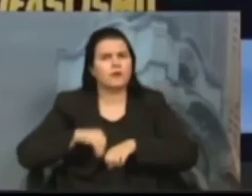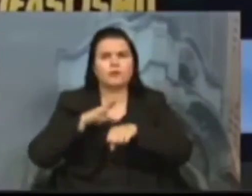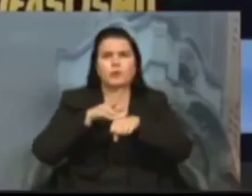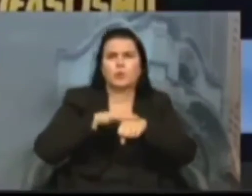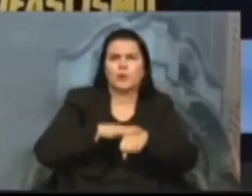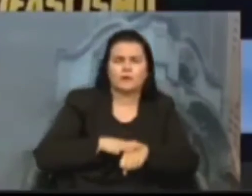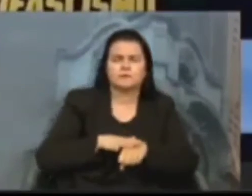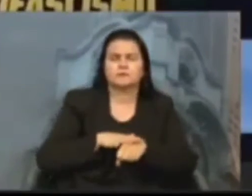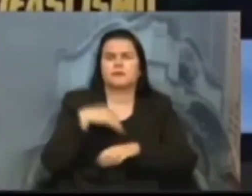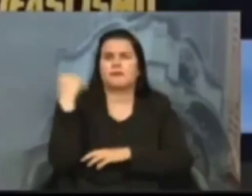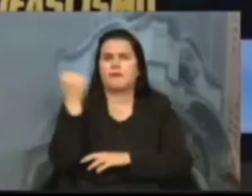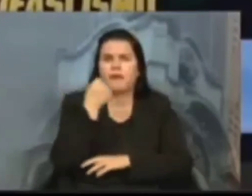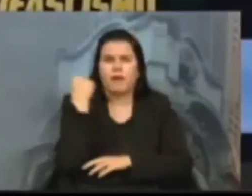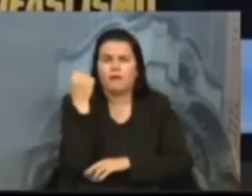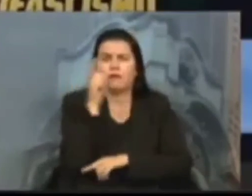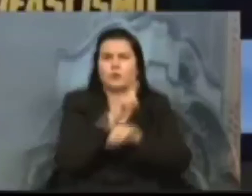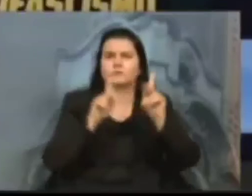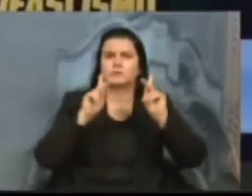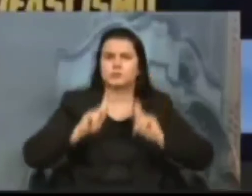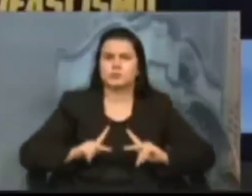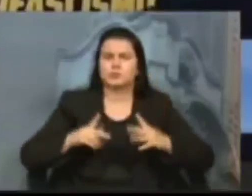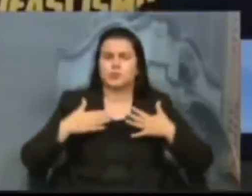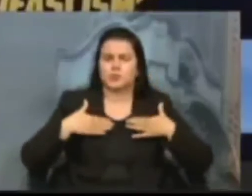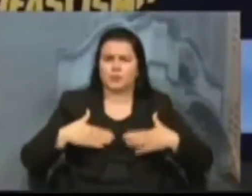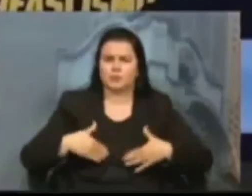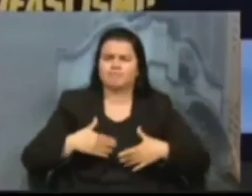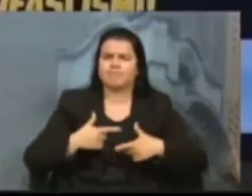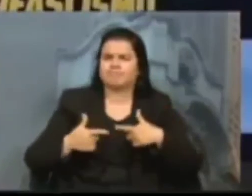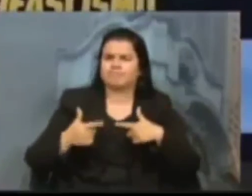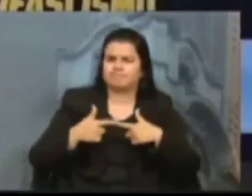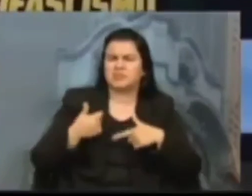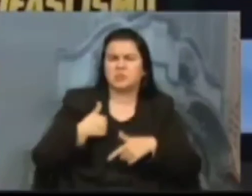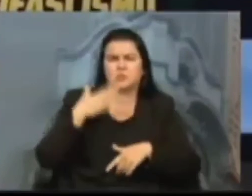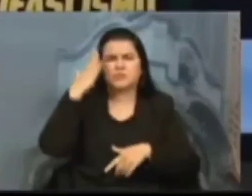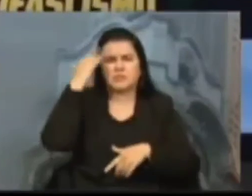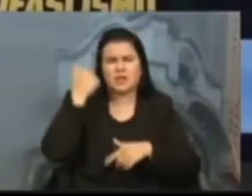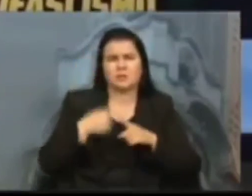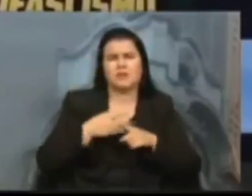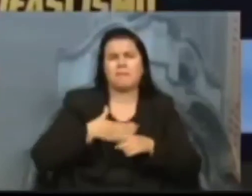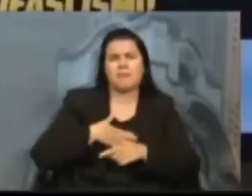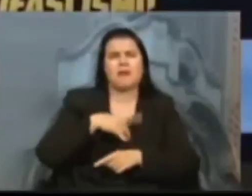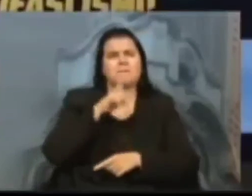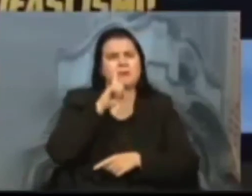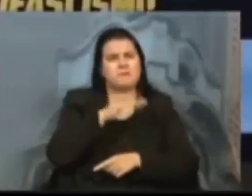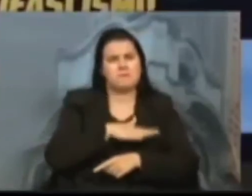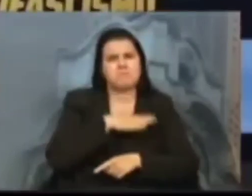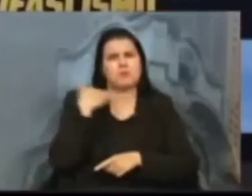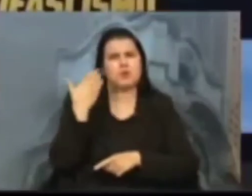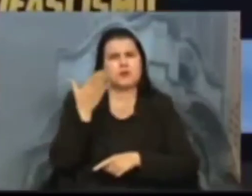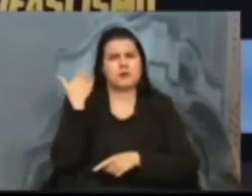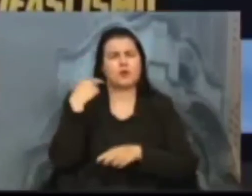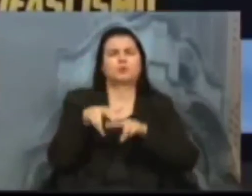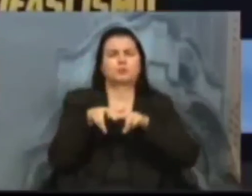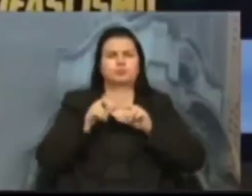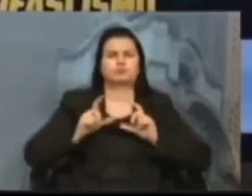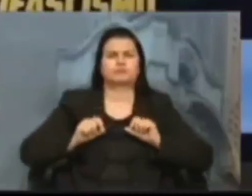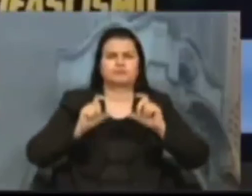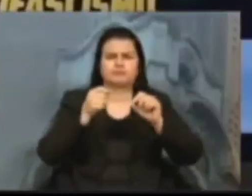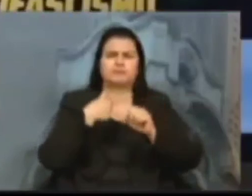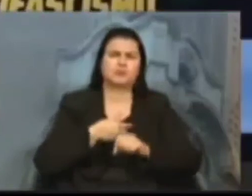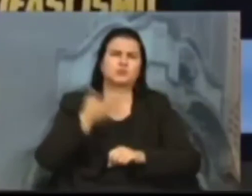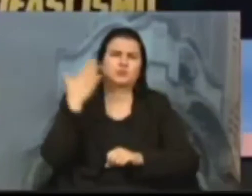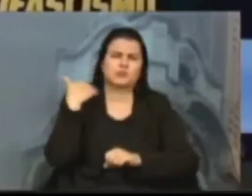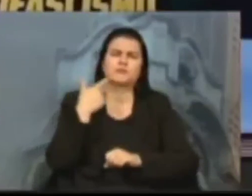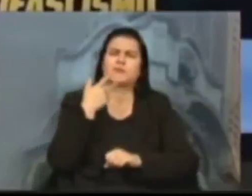que deixa essas pessoas debilitadas. Eu sei disso porque minha mãe faleceu de câncer, inclusive votei e fiz uma fala em homenagem